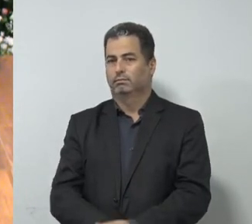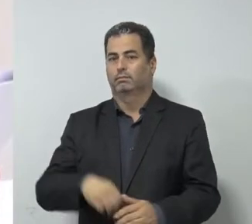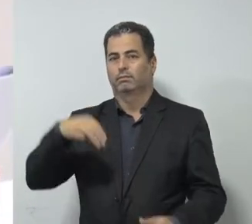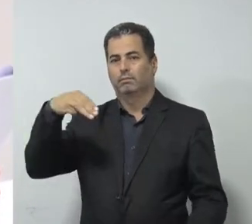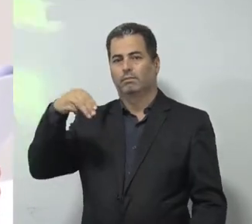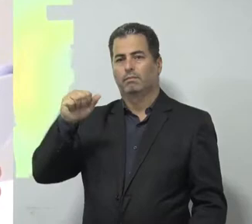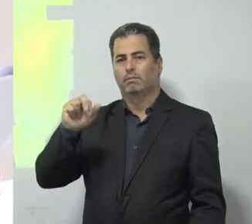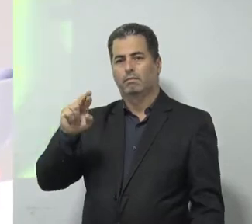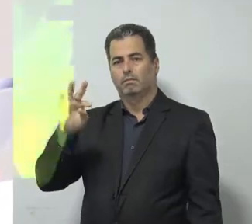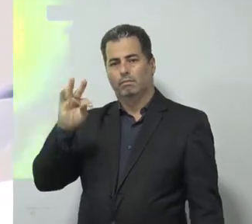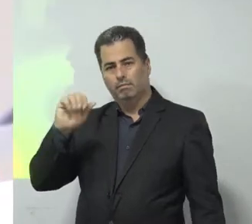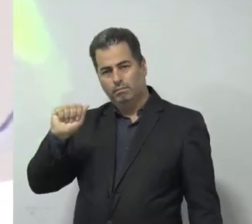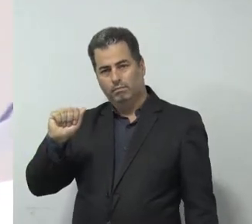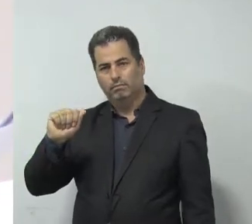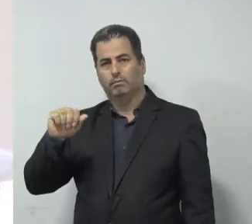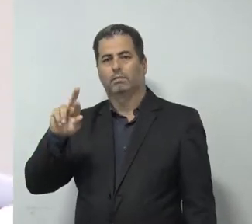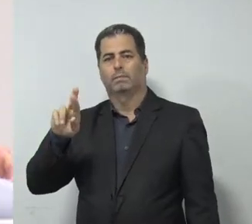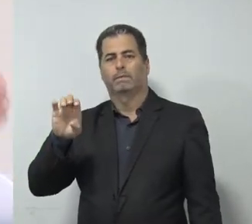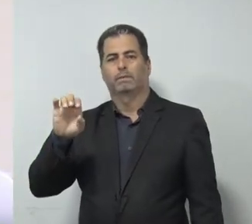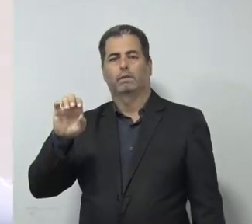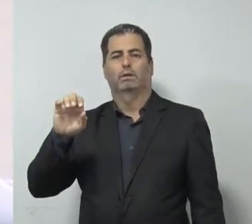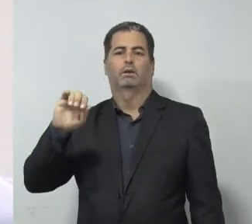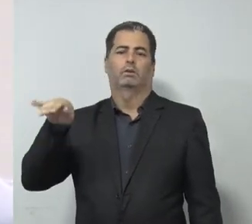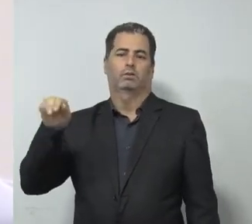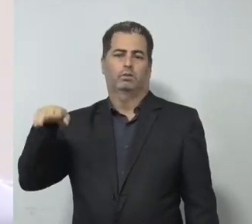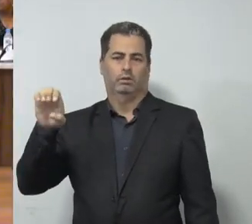Marta Rejane Souza de Deus Beze.